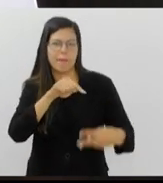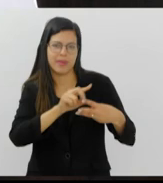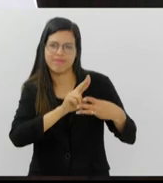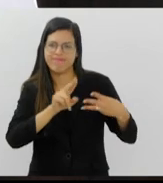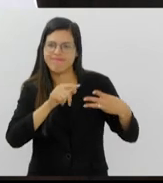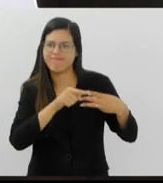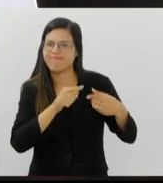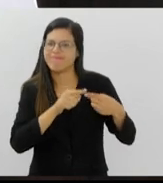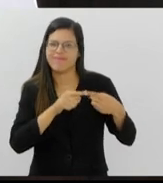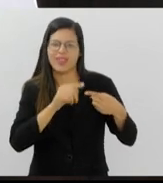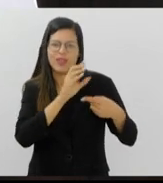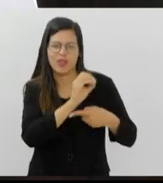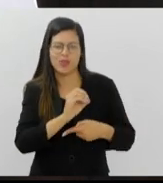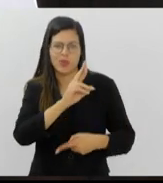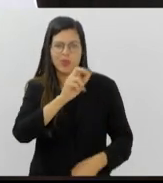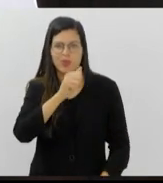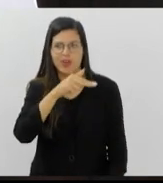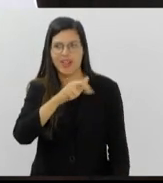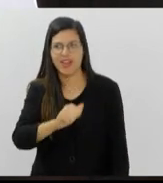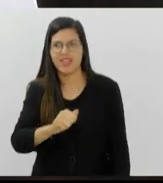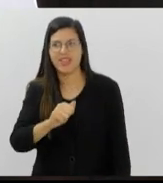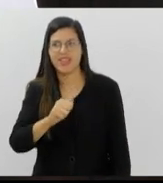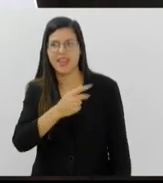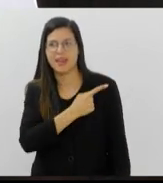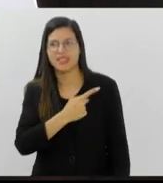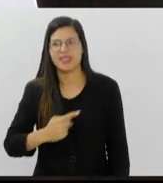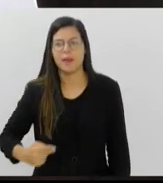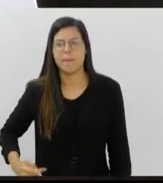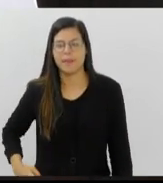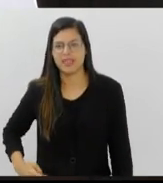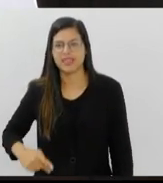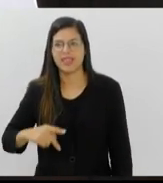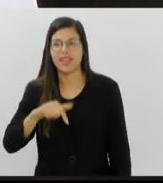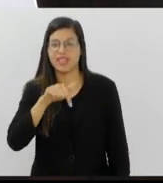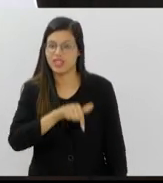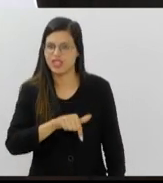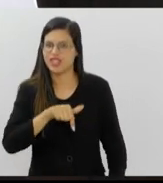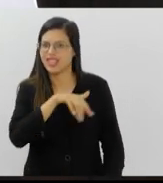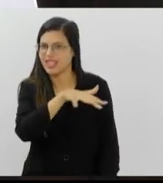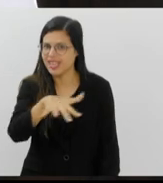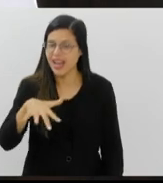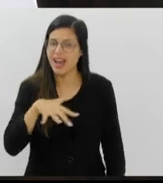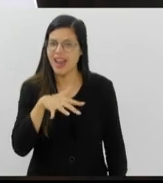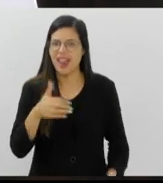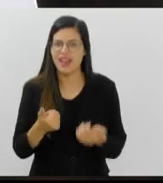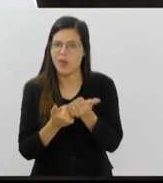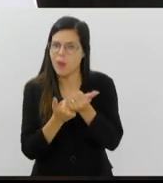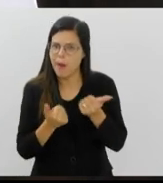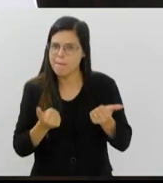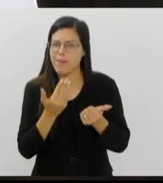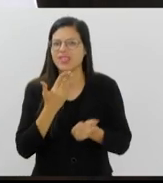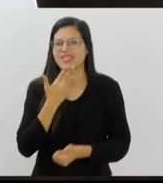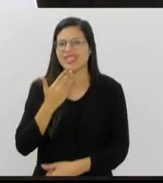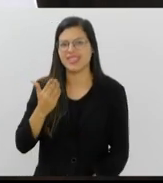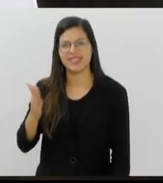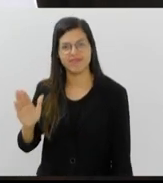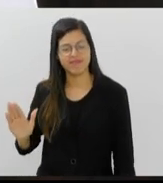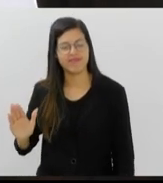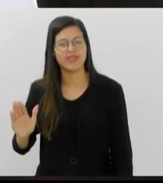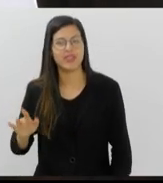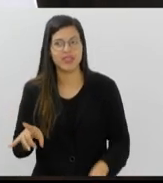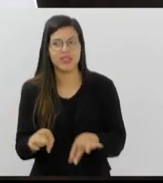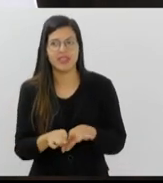doutora Ana Tereza Basílio, para ser a presidente da seccional. Eu apoio essa candidatura, apoio também